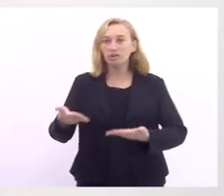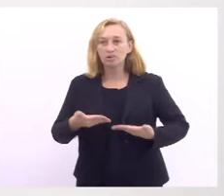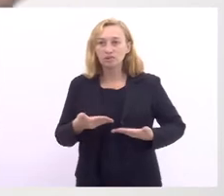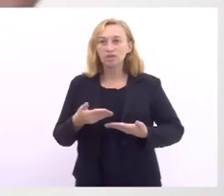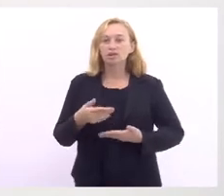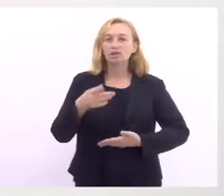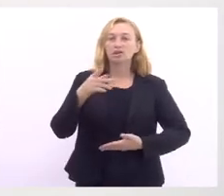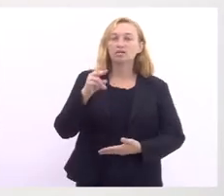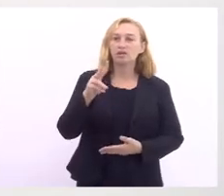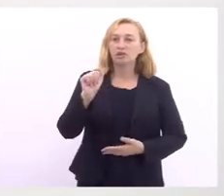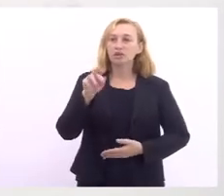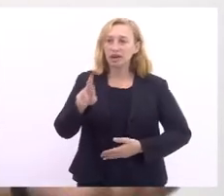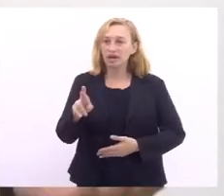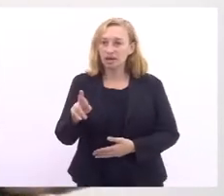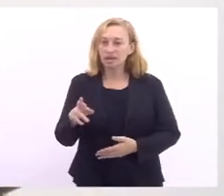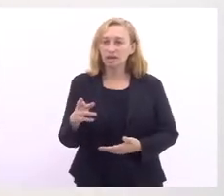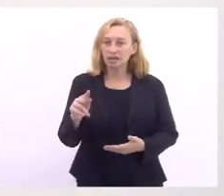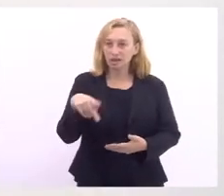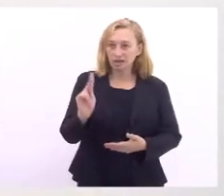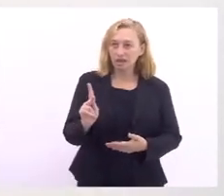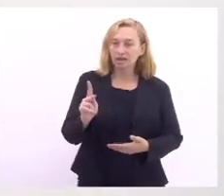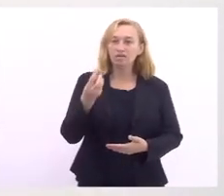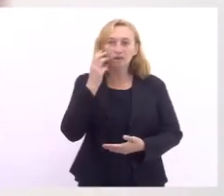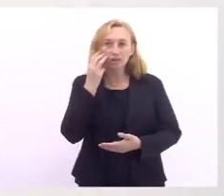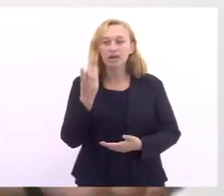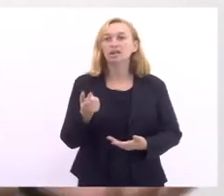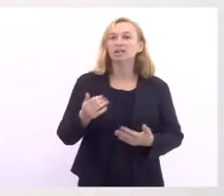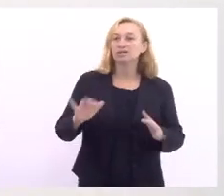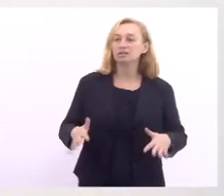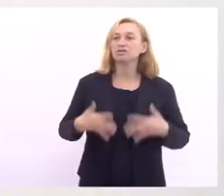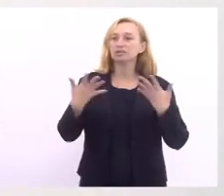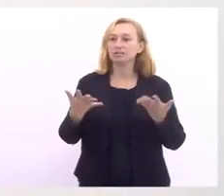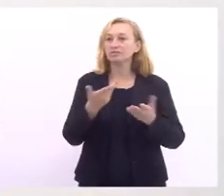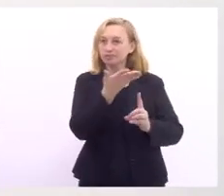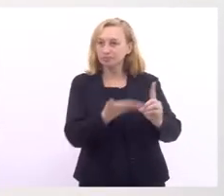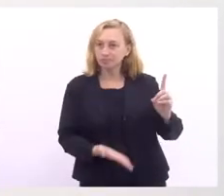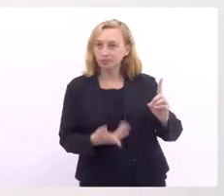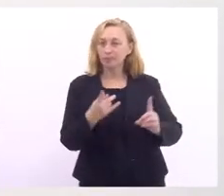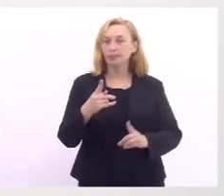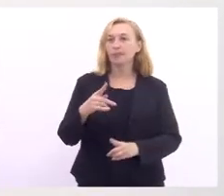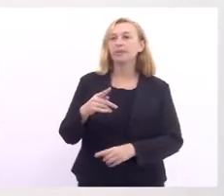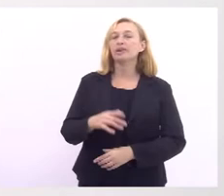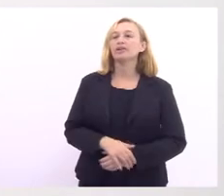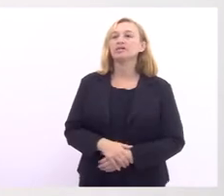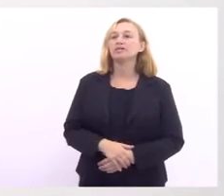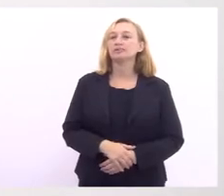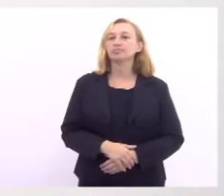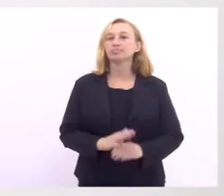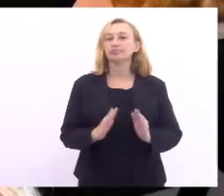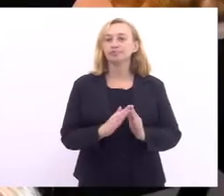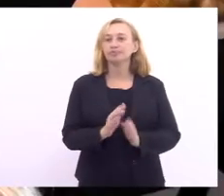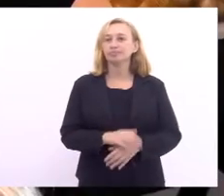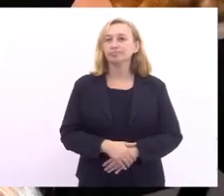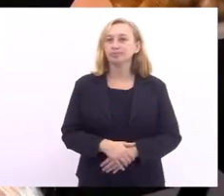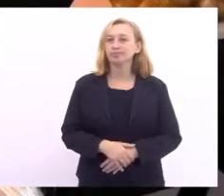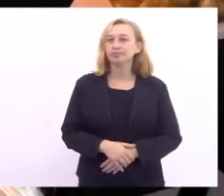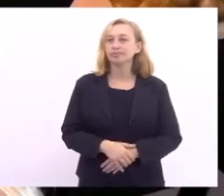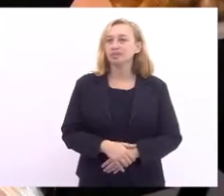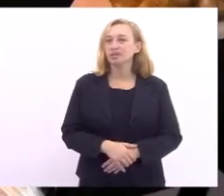waldeck e a sou o Raí Henrique representou na casa do Fluminense certamente é uma das mais importante que passaram aqui pela casa Jennifer